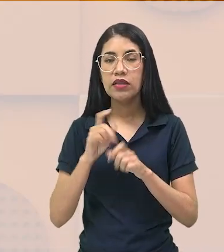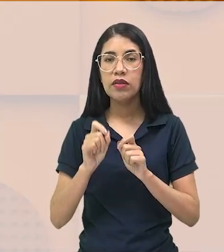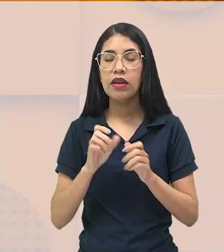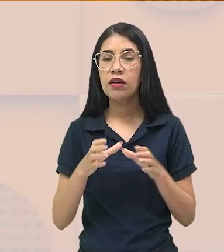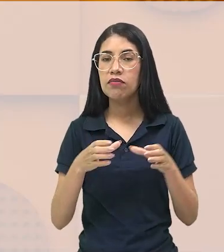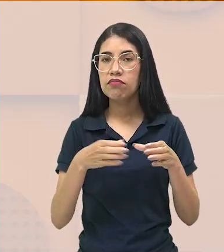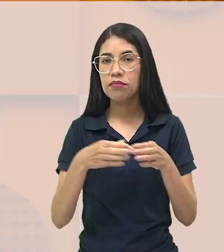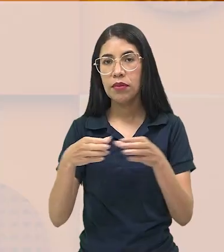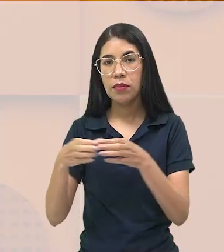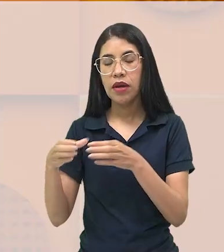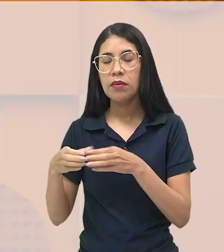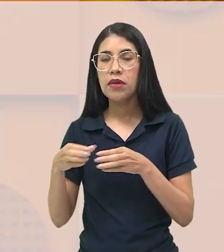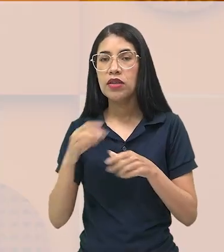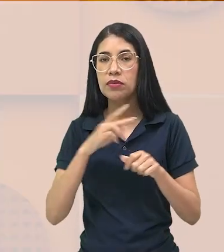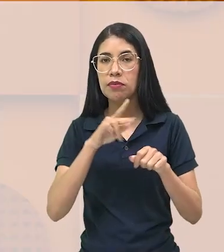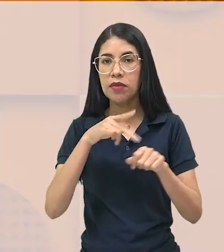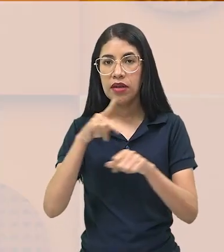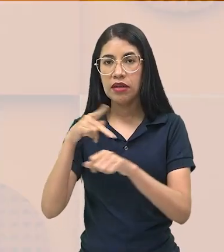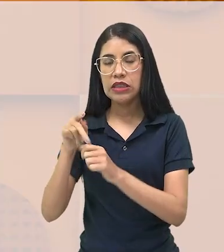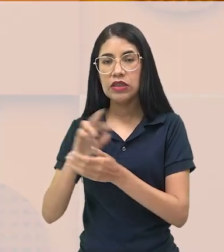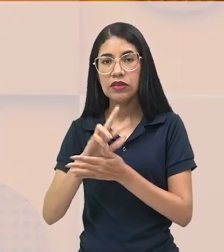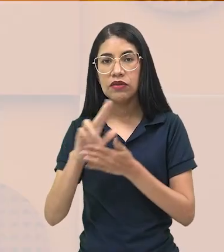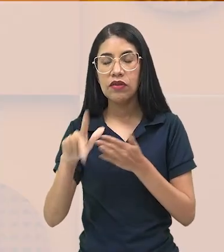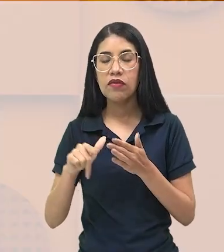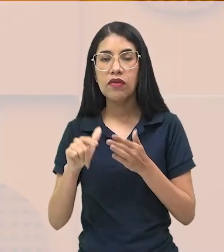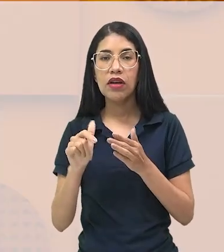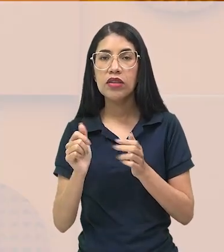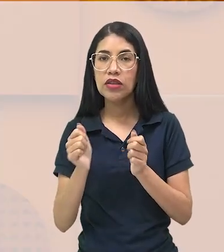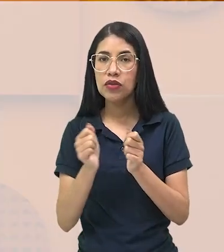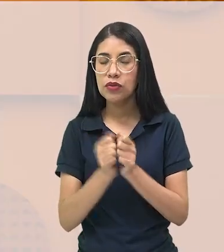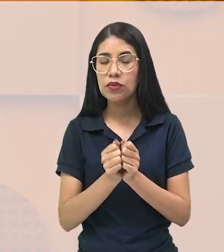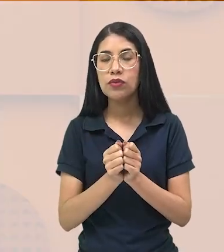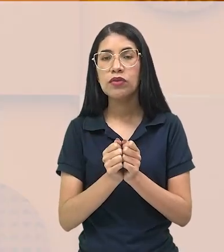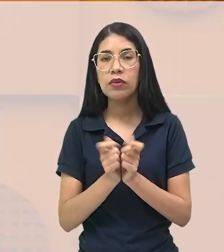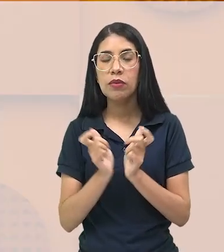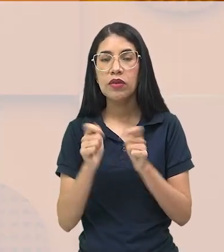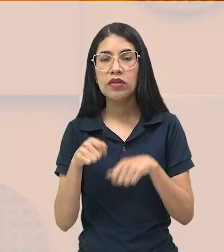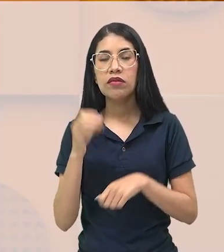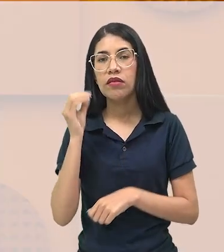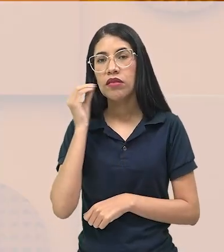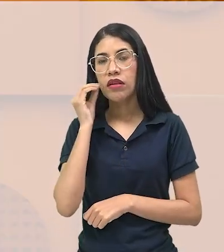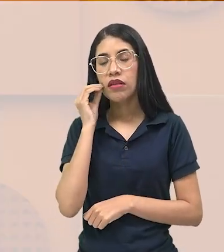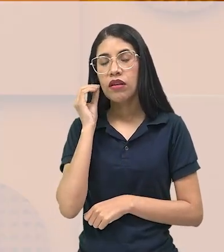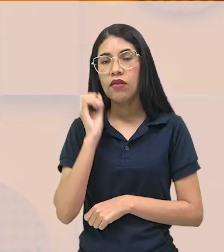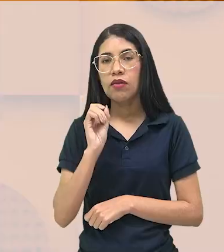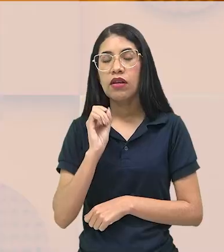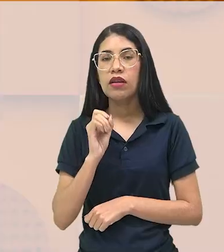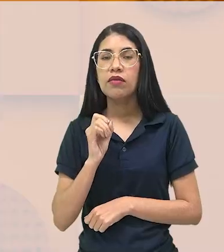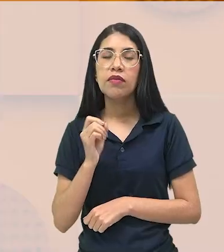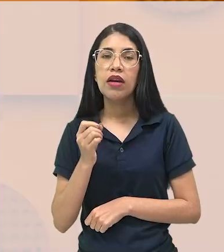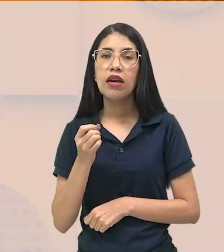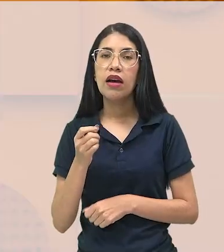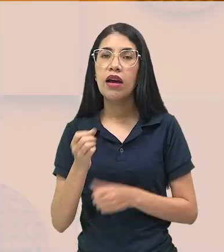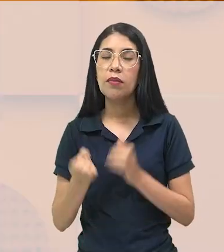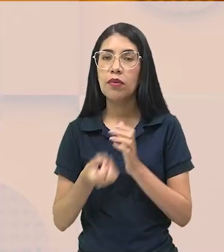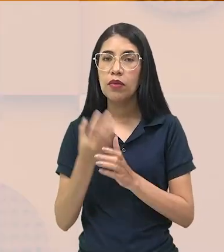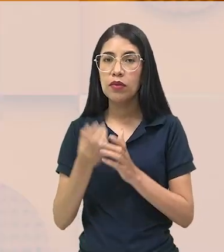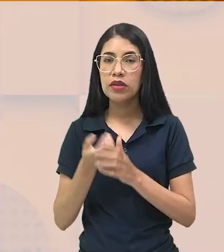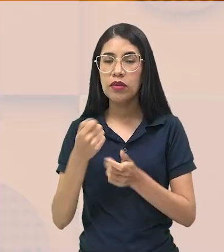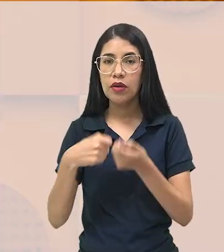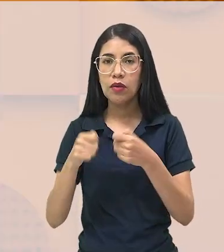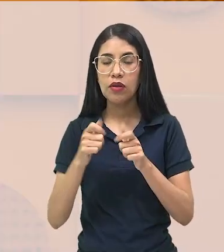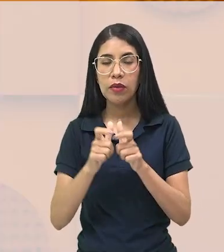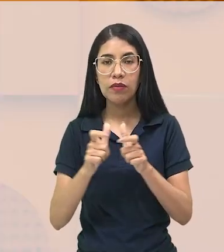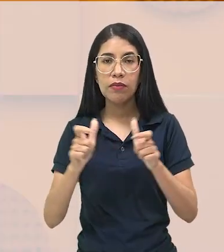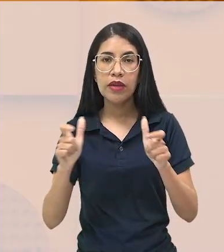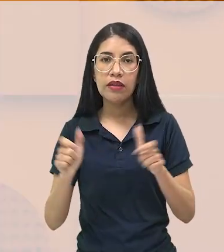a união entre países que decidem ali se juntar para aumentar a circulação e produção econômica dentro